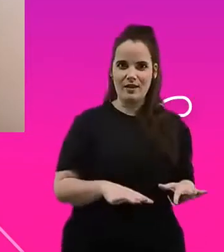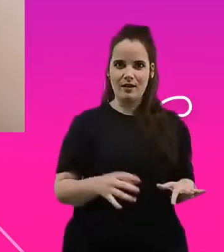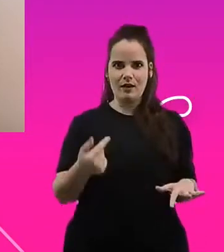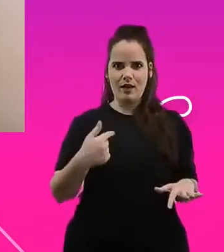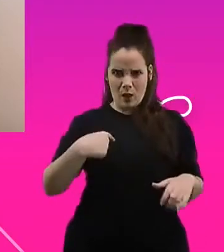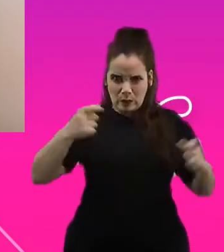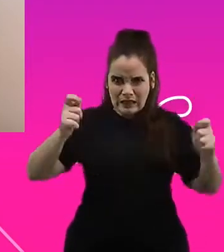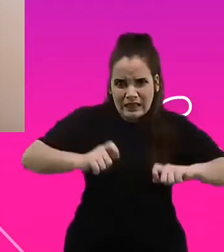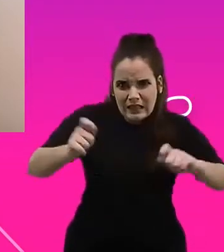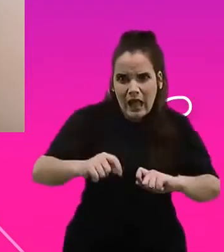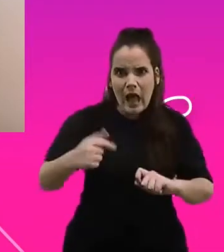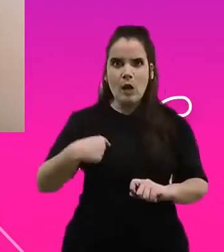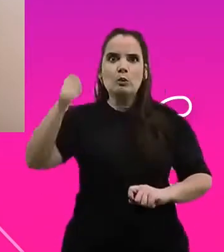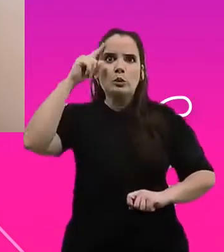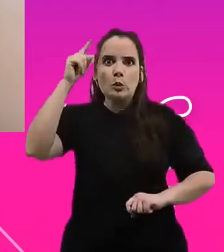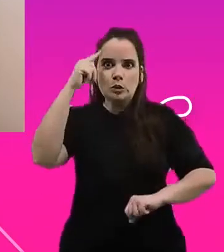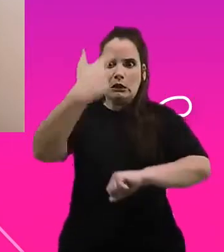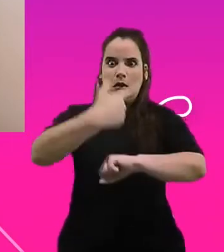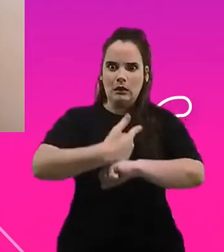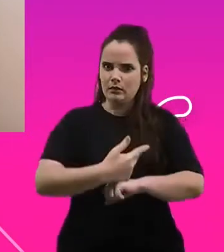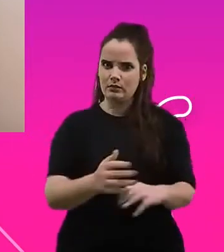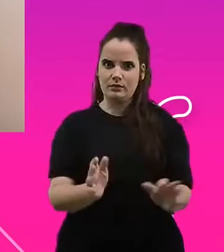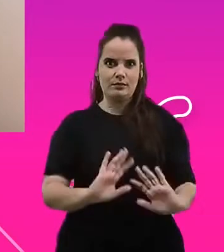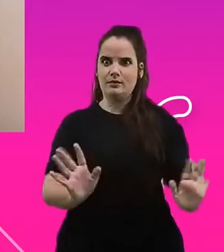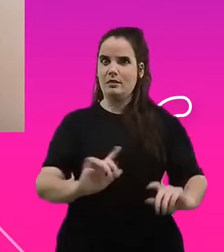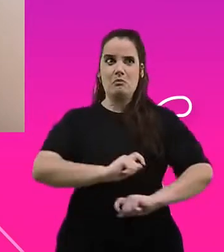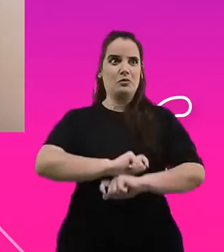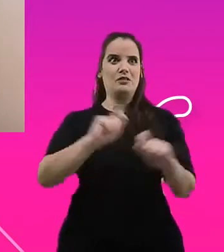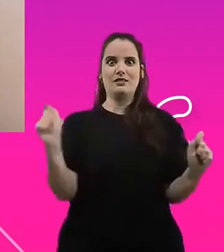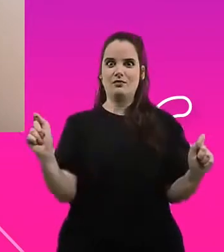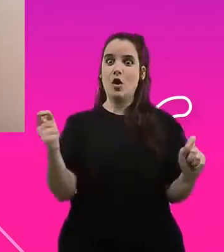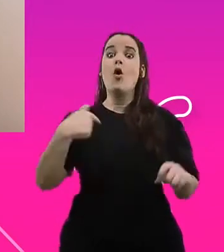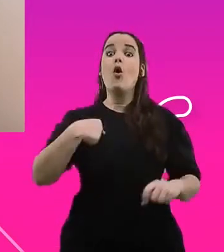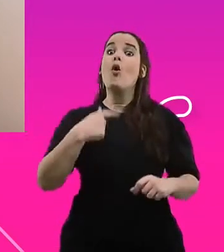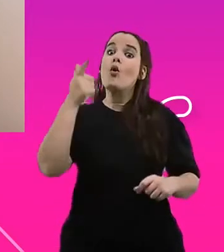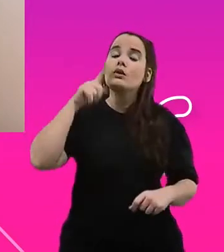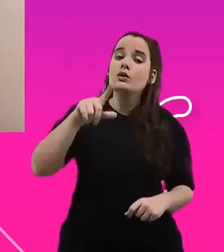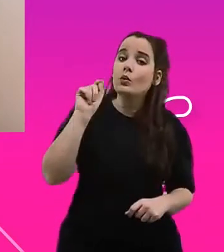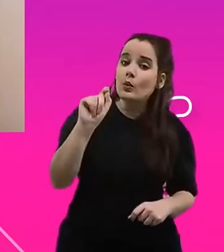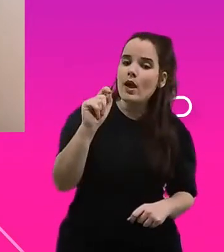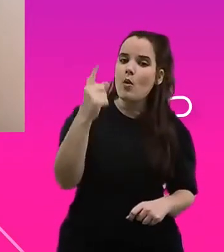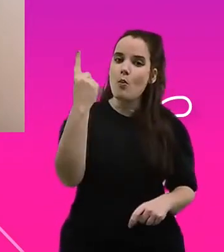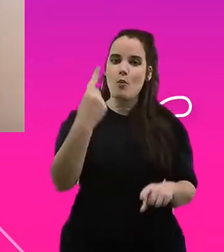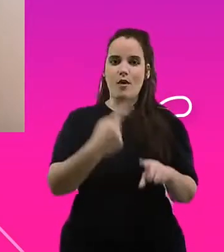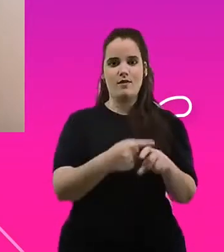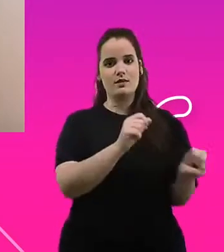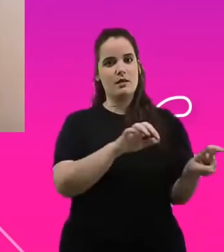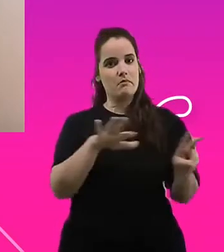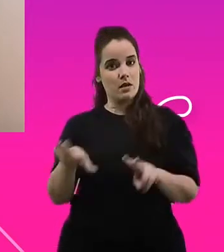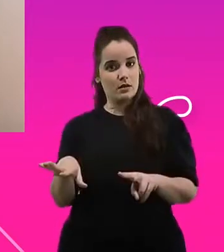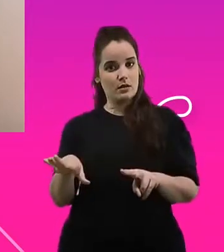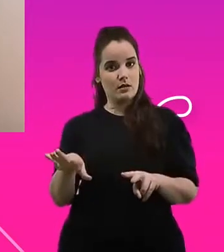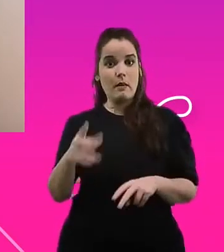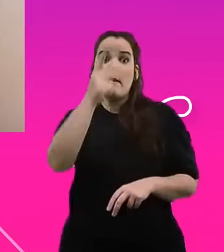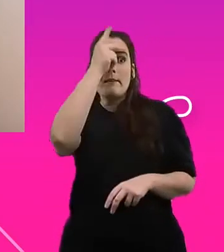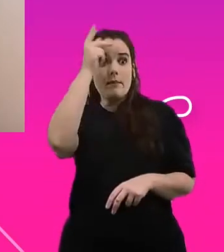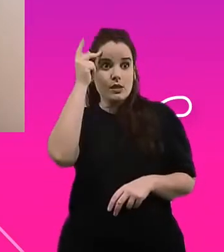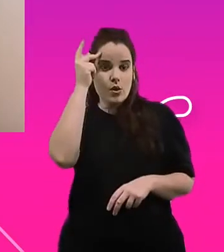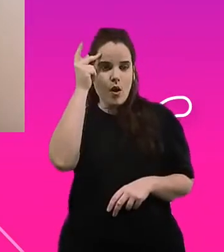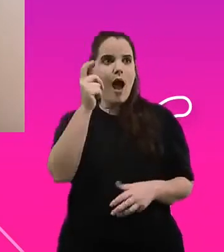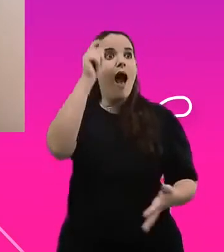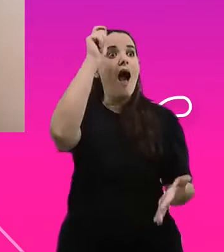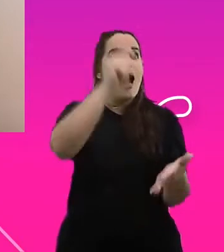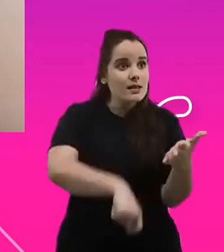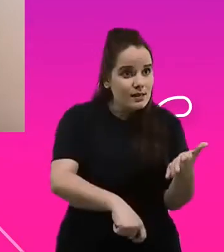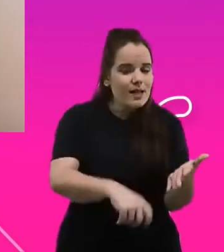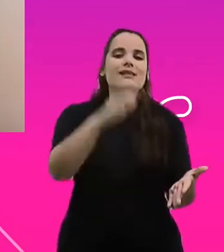conteúdo todo dia. O que eu consigo é isso, é uma newsletter semanal. E é bem isso que você falou. Quem assina sabe que vai receber um e-mail por